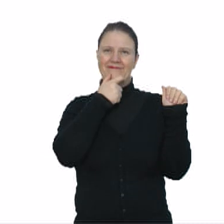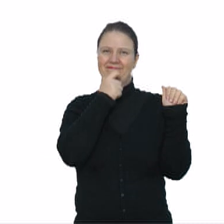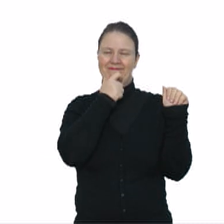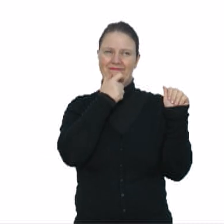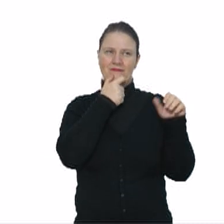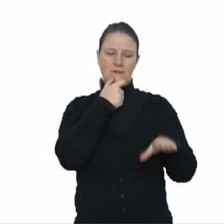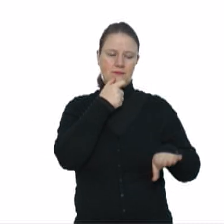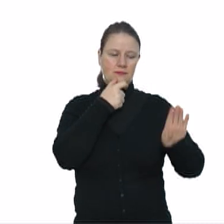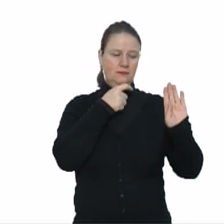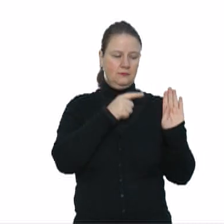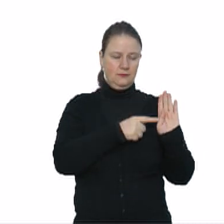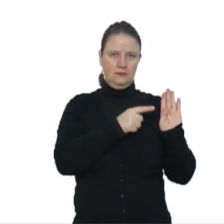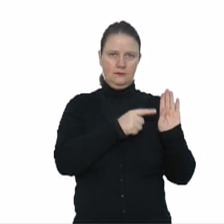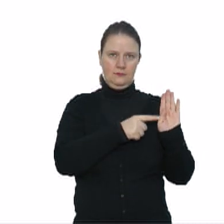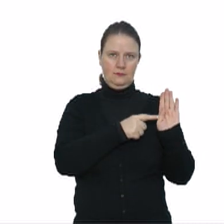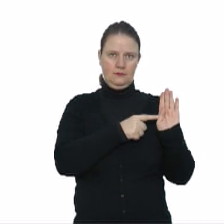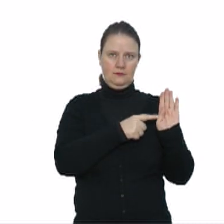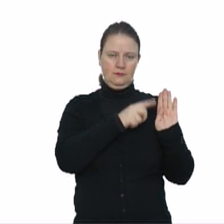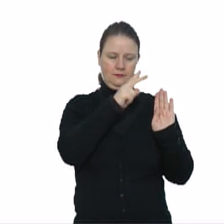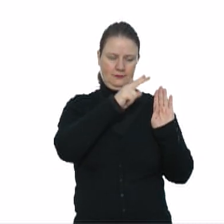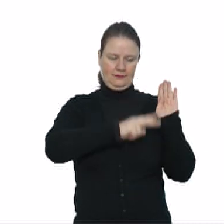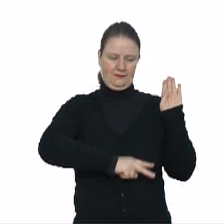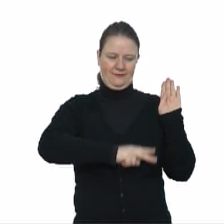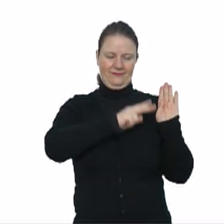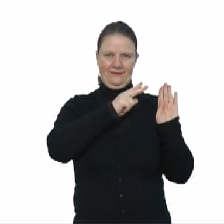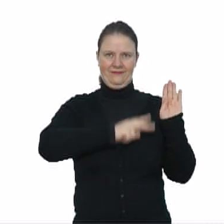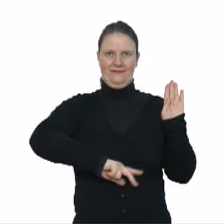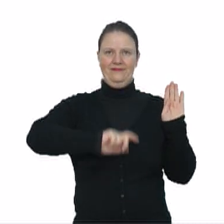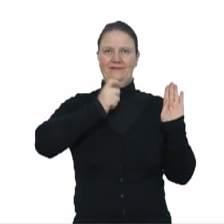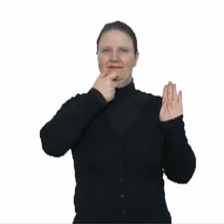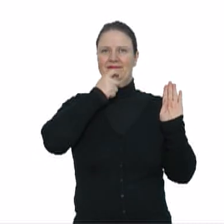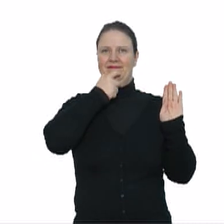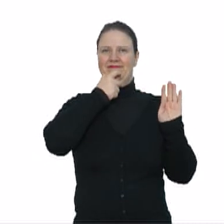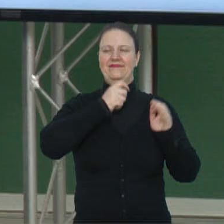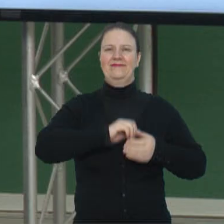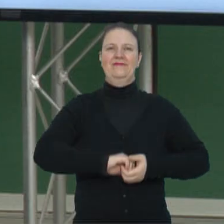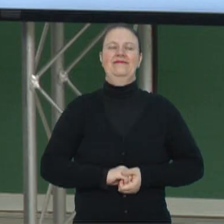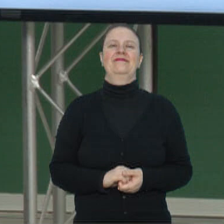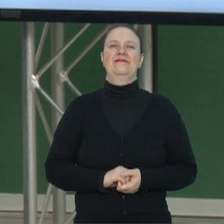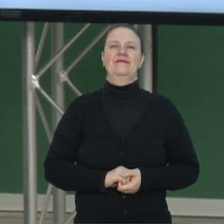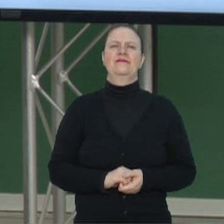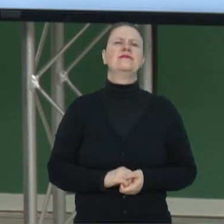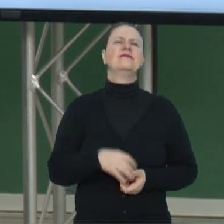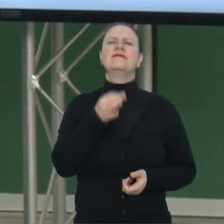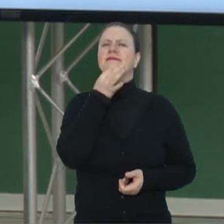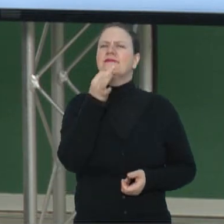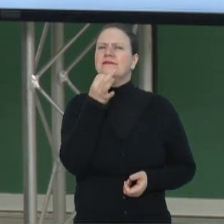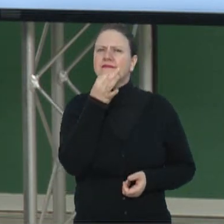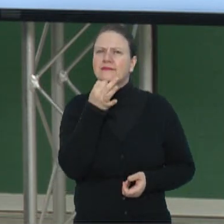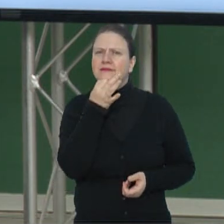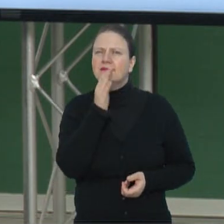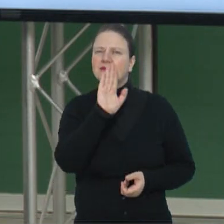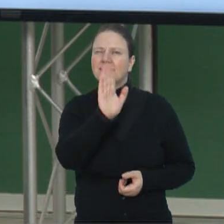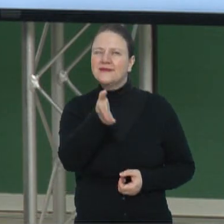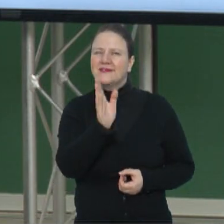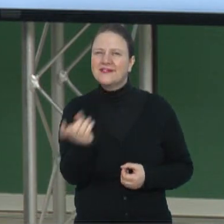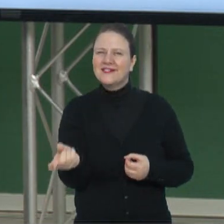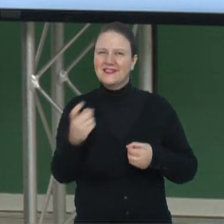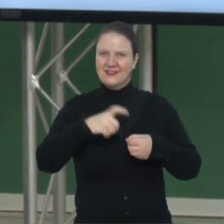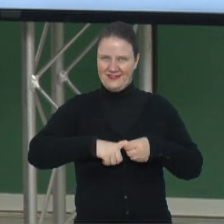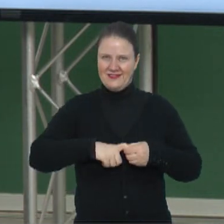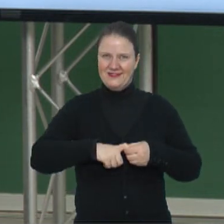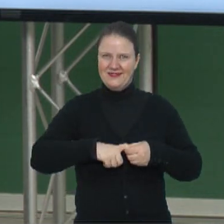B, encourage people to decrease the portions of soda. O que vocês acham? Já voltamos para